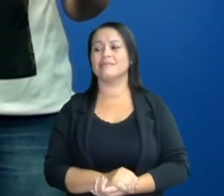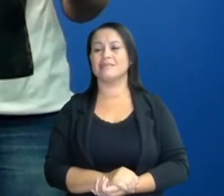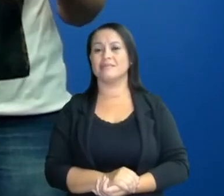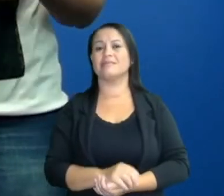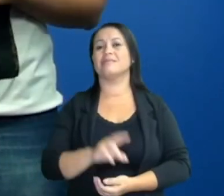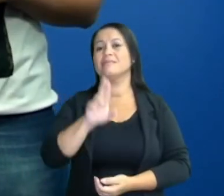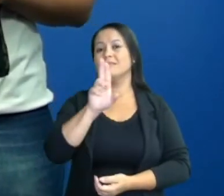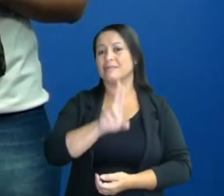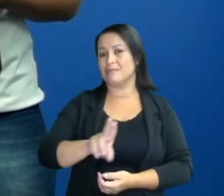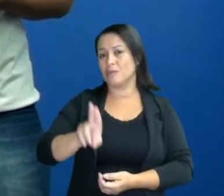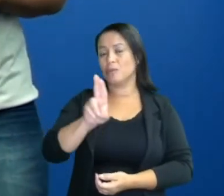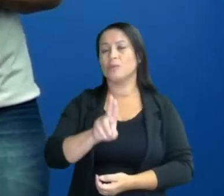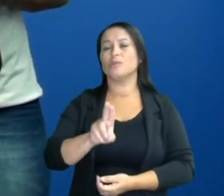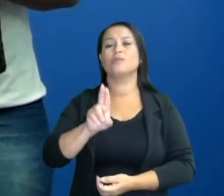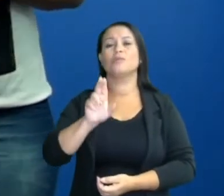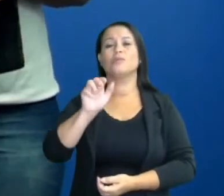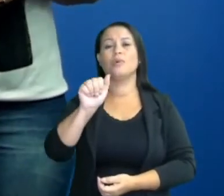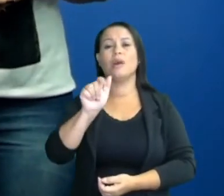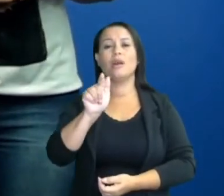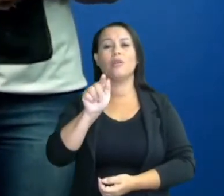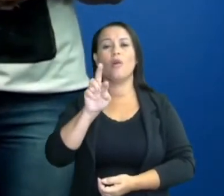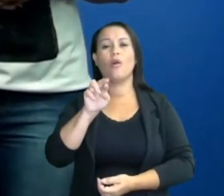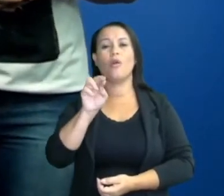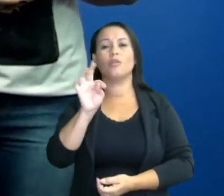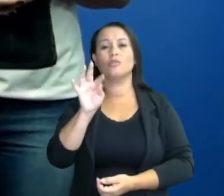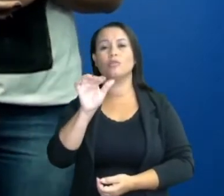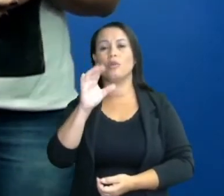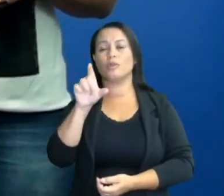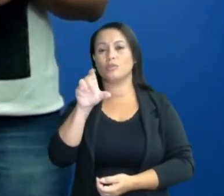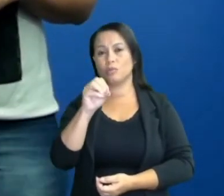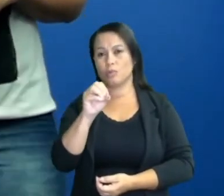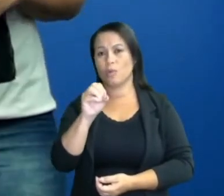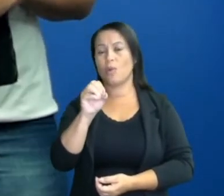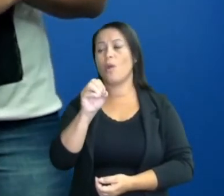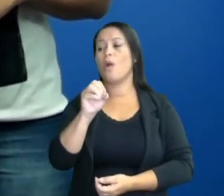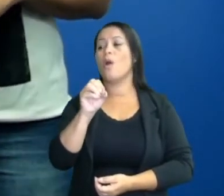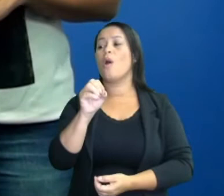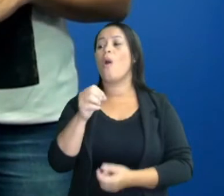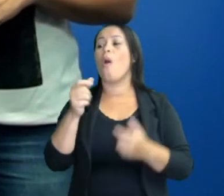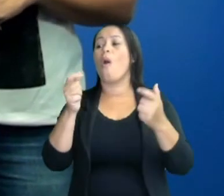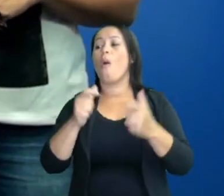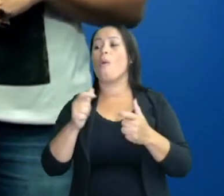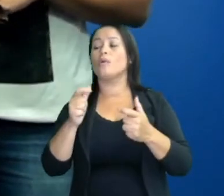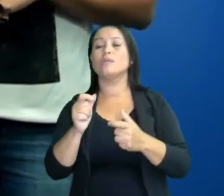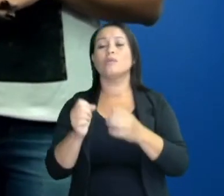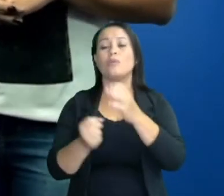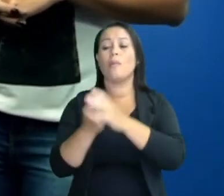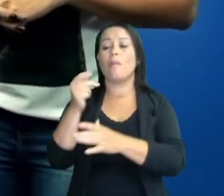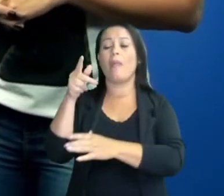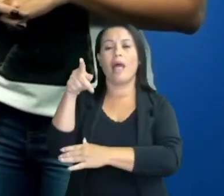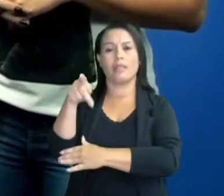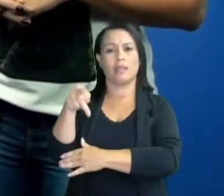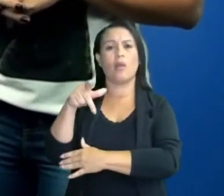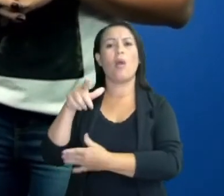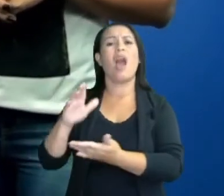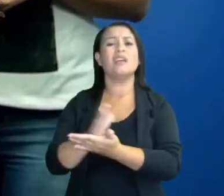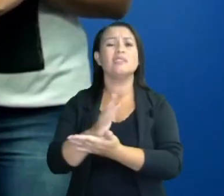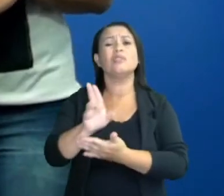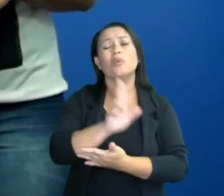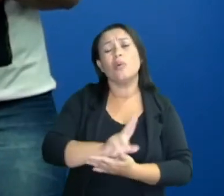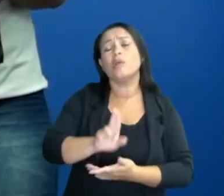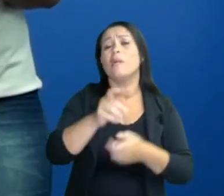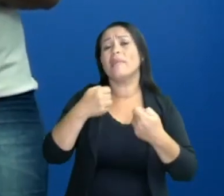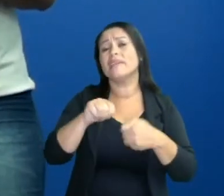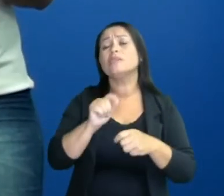o uso de agrotóxicos infantil muitas Produções acabam utilizando o agrotóxico para ter o seu resultado